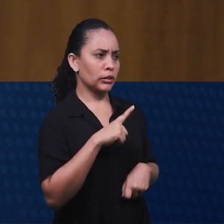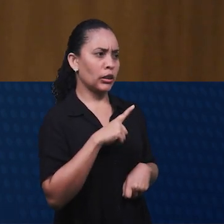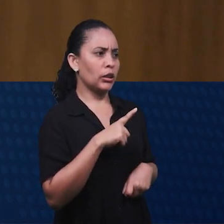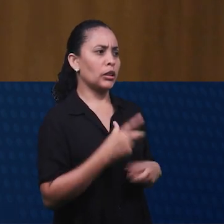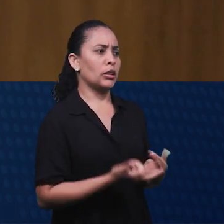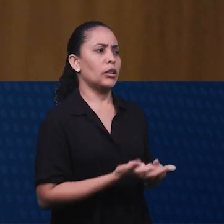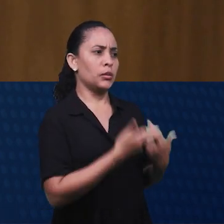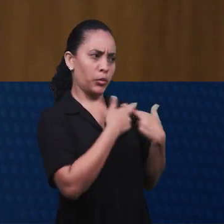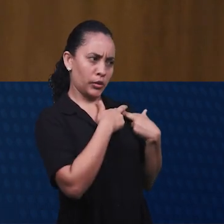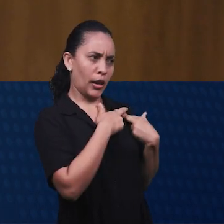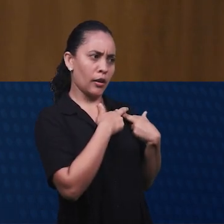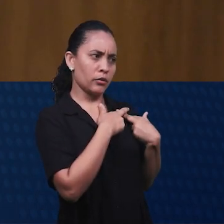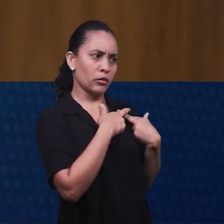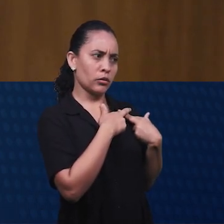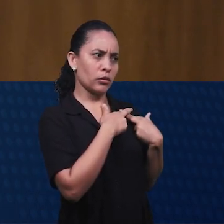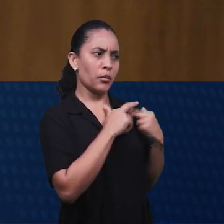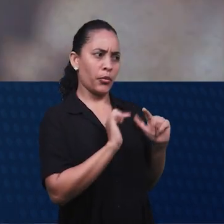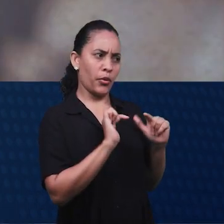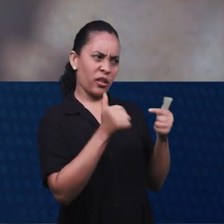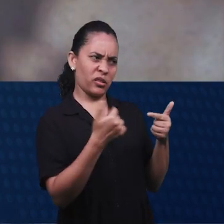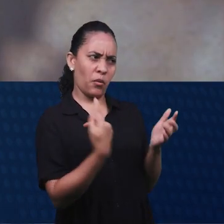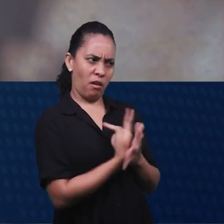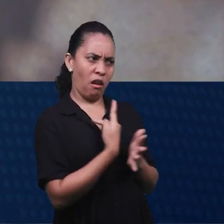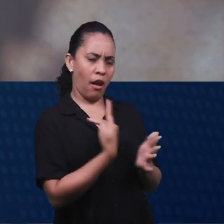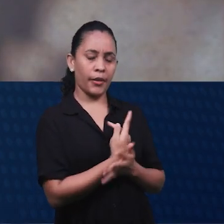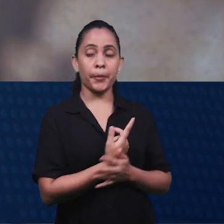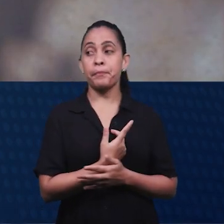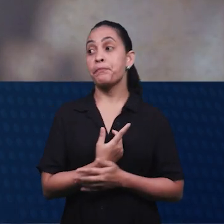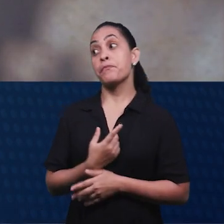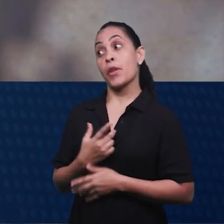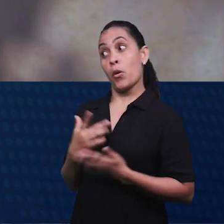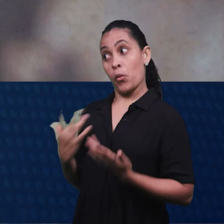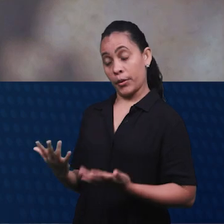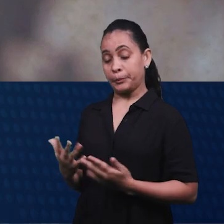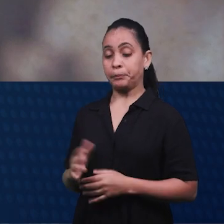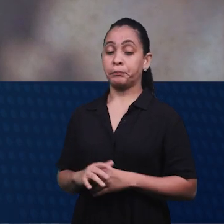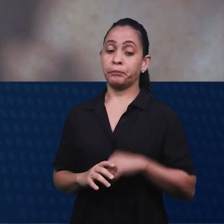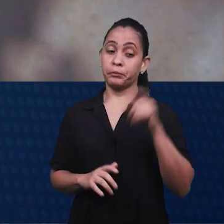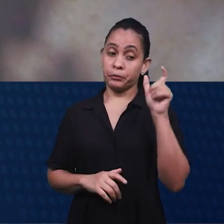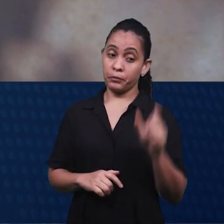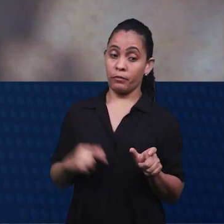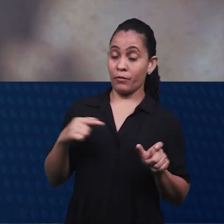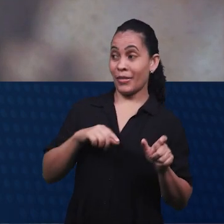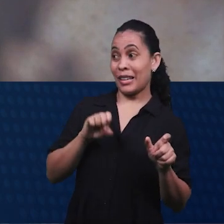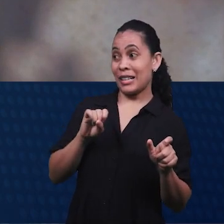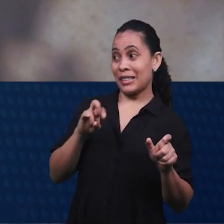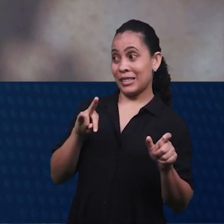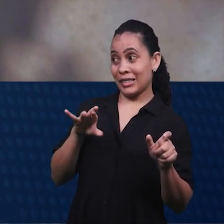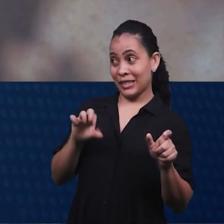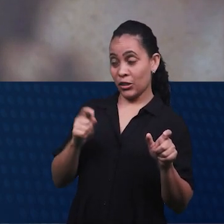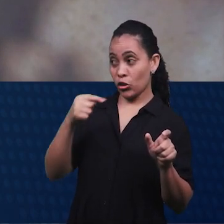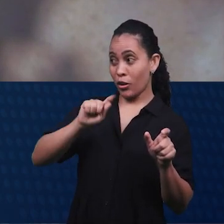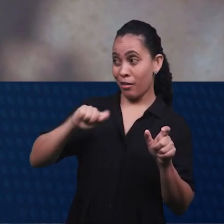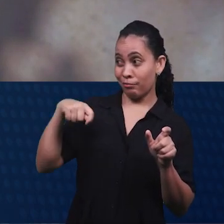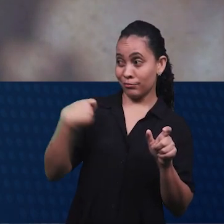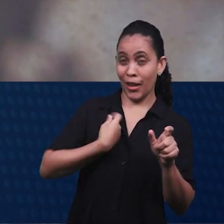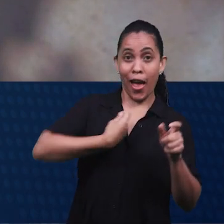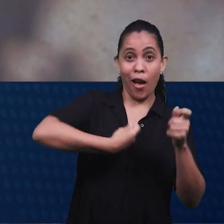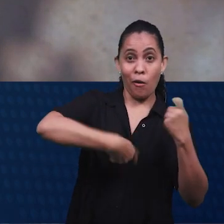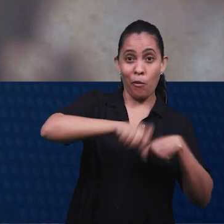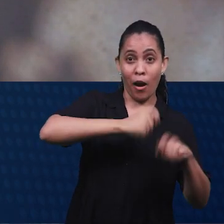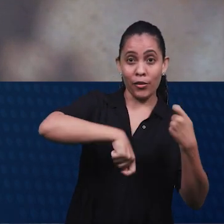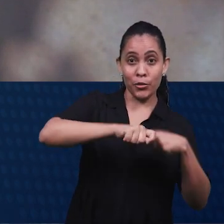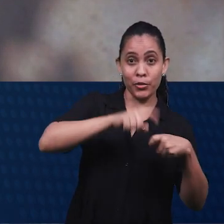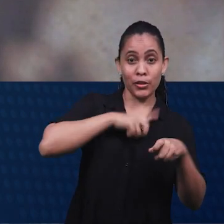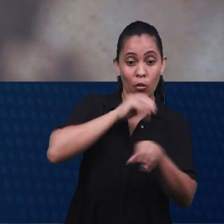atos eventualmente ilícitos praticados? O síndico, Rodrigo, a gente chama ele do administrador do condomínio.